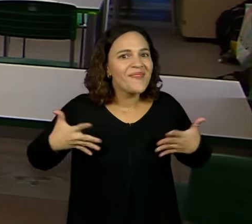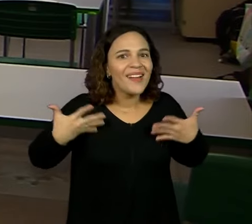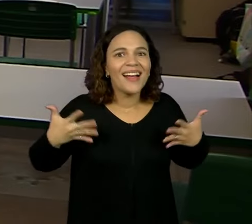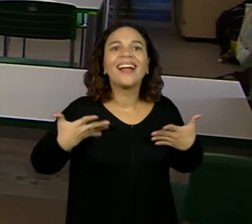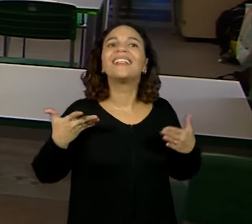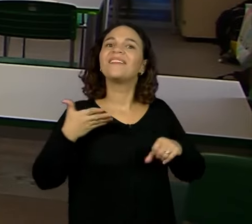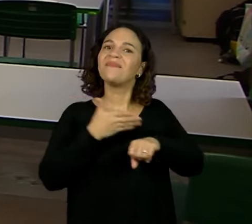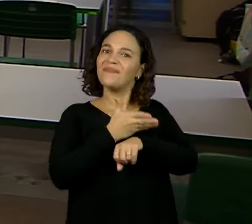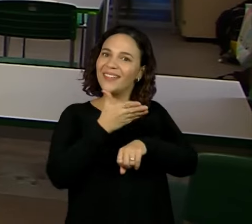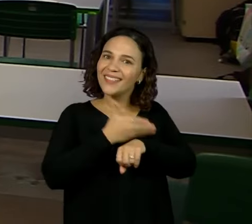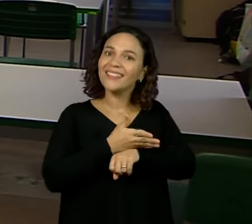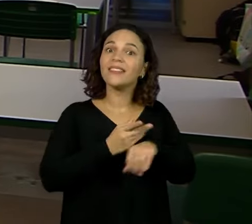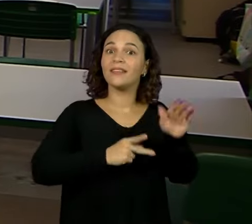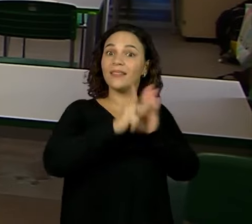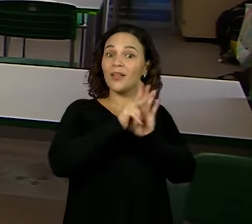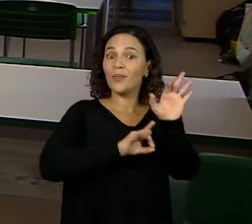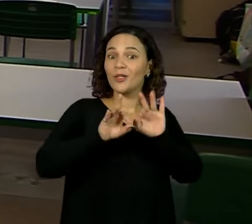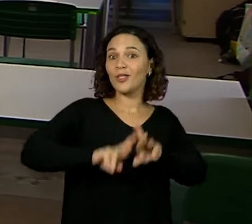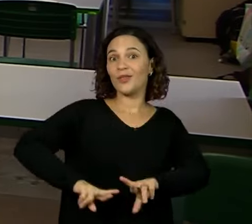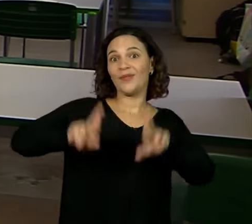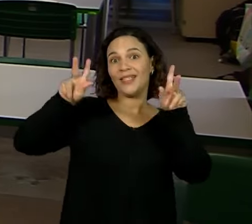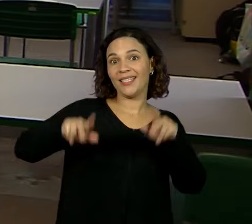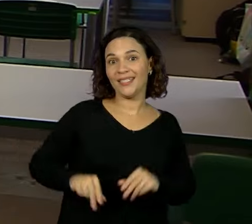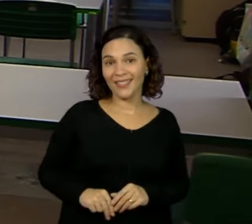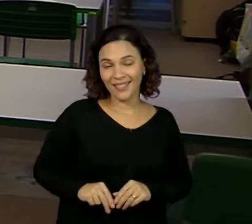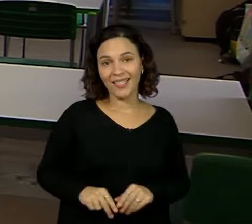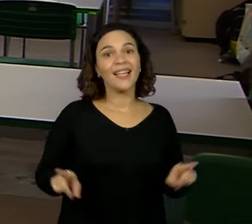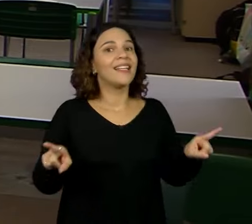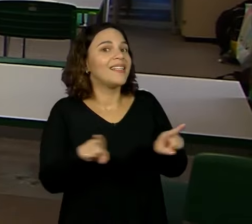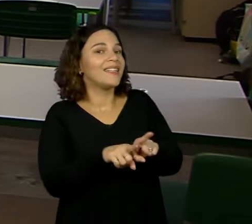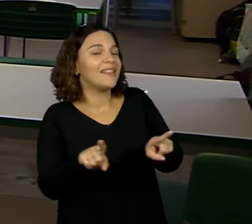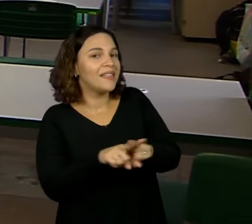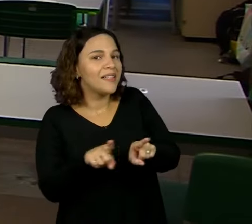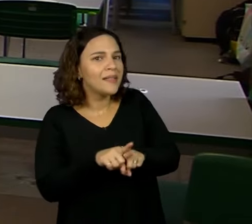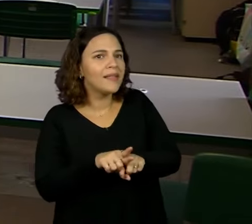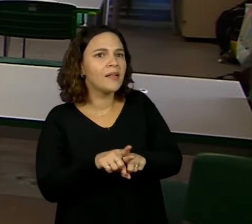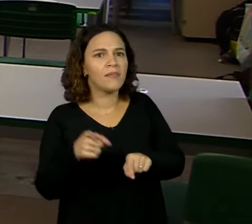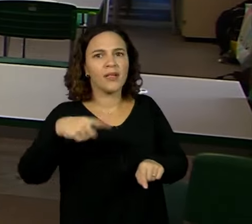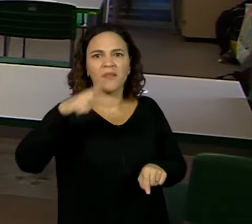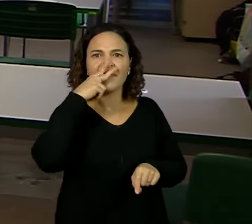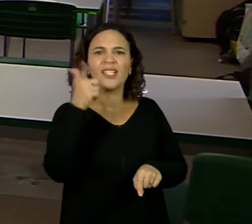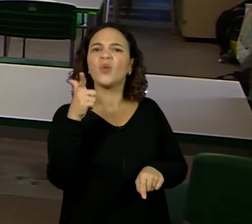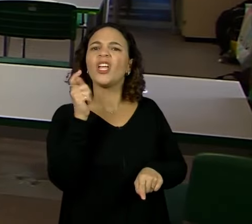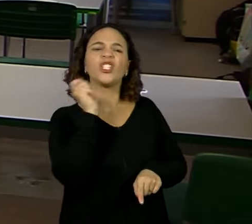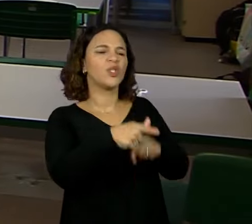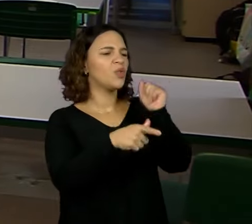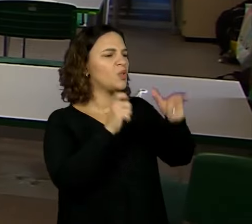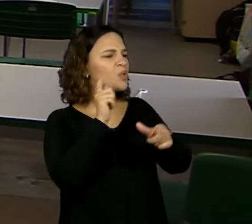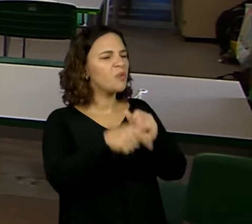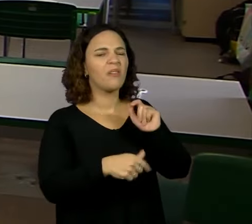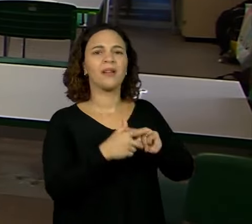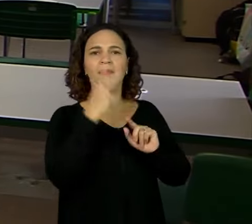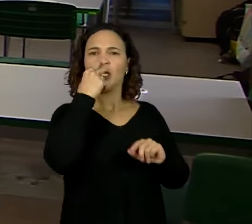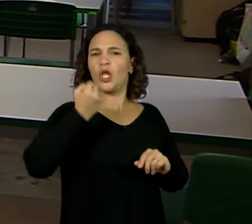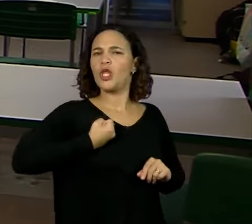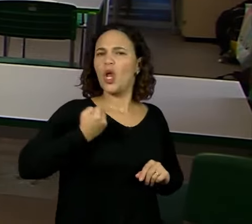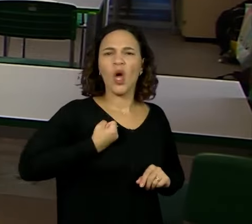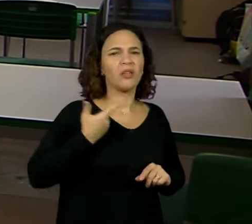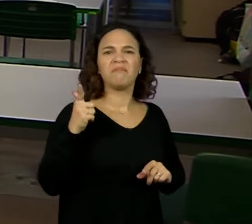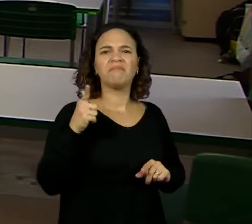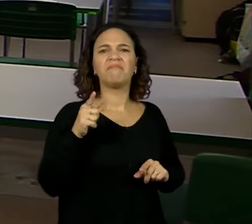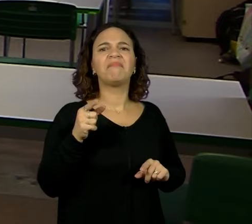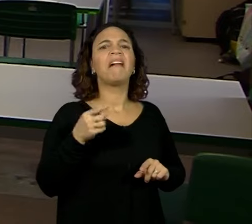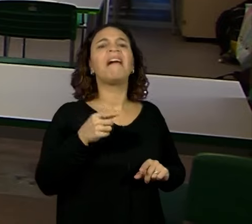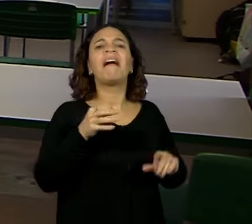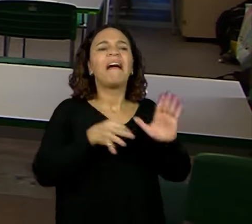participar de um projeto diferente, né? E também de um projeto onde elas não vão ser julgadas, não vai ter notas, não vai ter crítica,